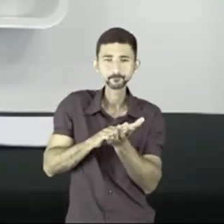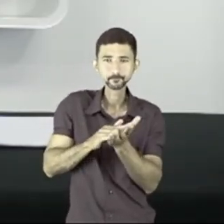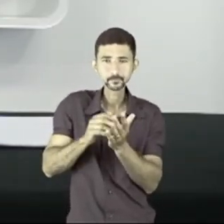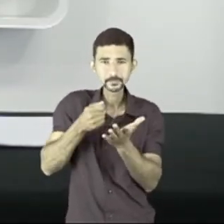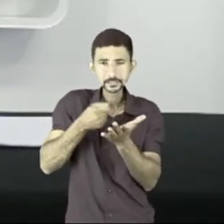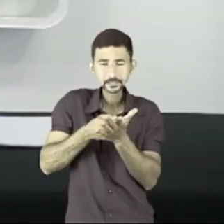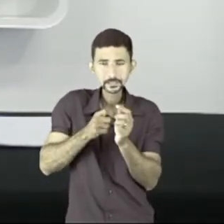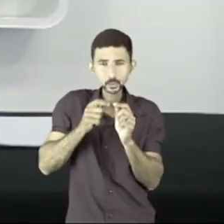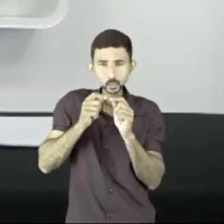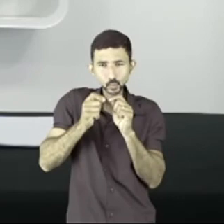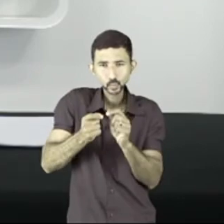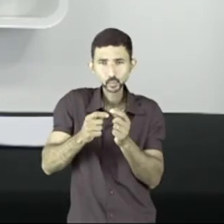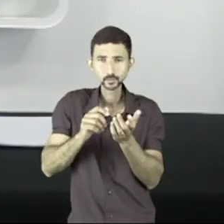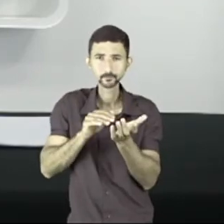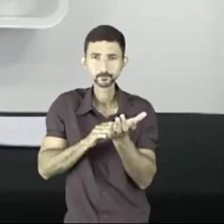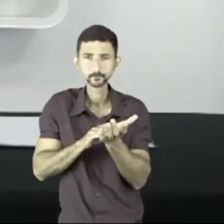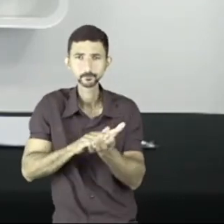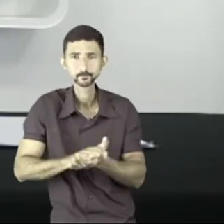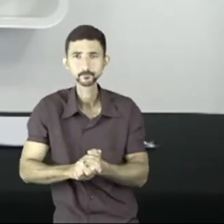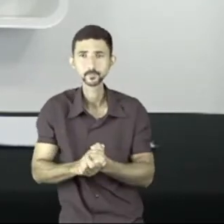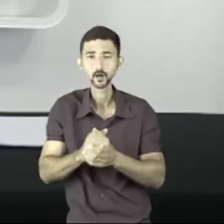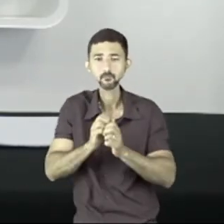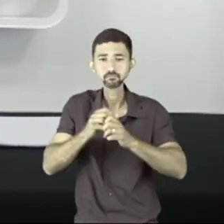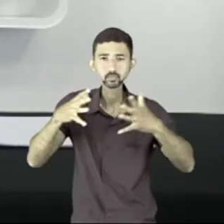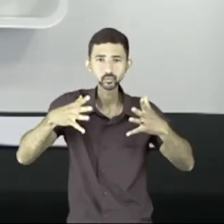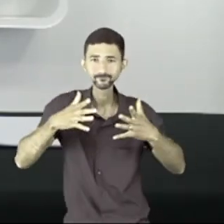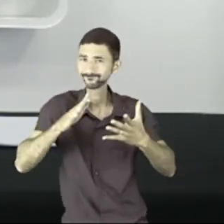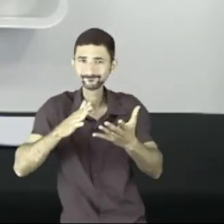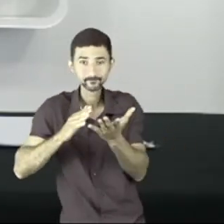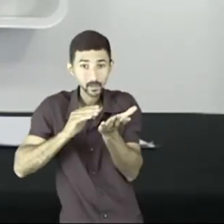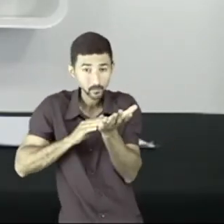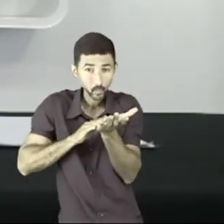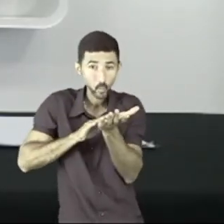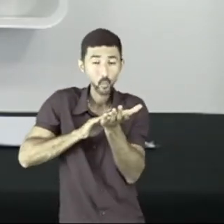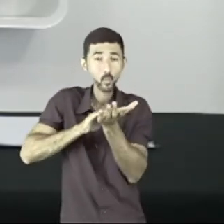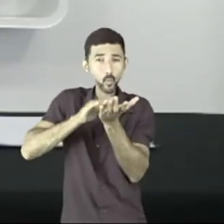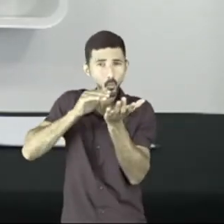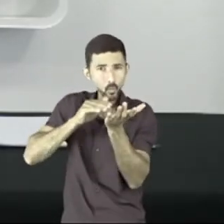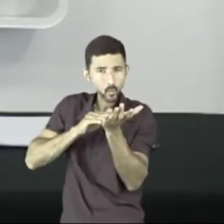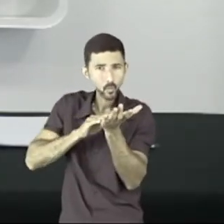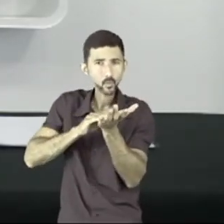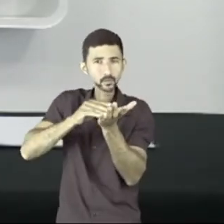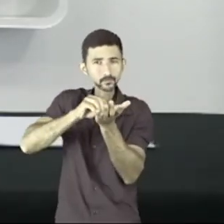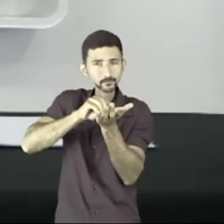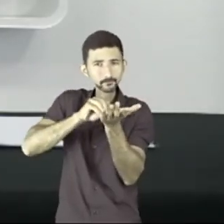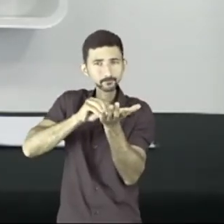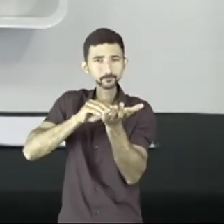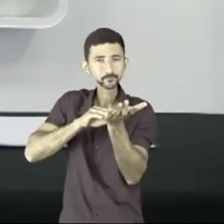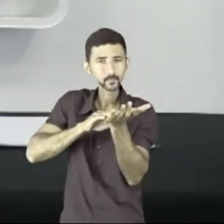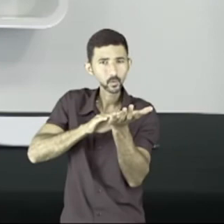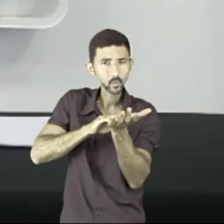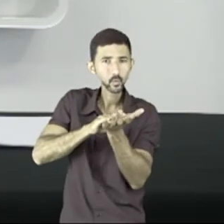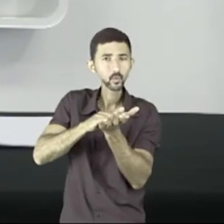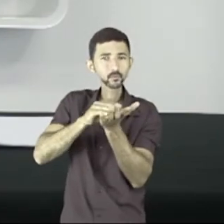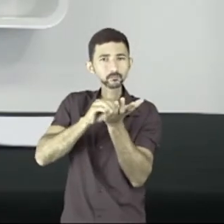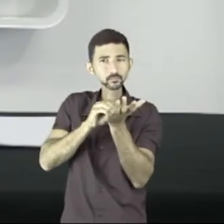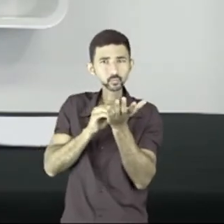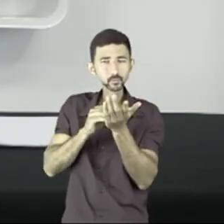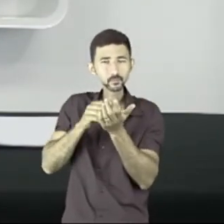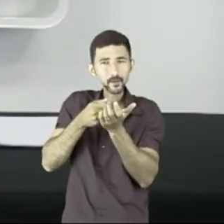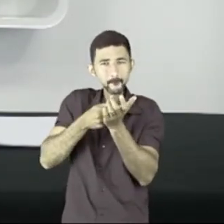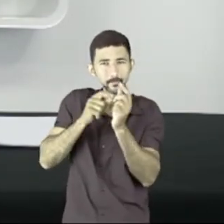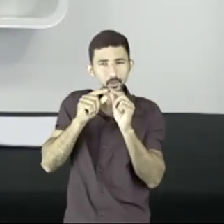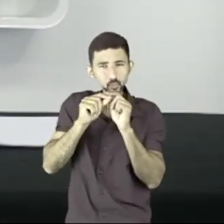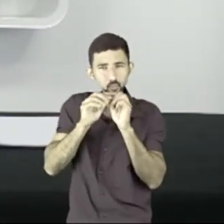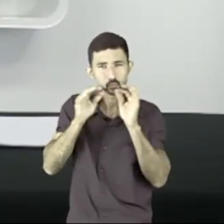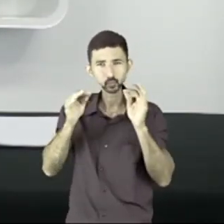aqui a espada para não soltar na hora. Ó, então você vai enrolando e vai puxando. Enrola e